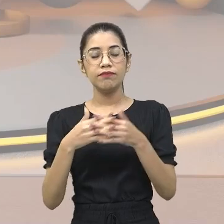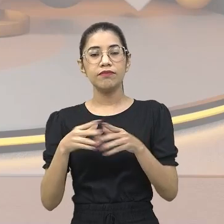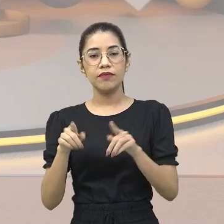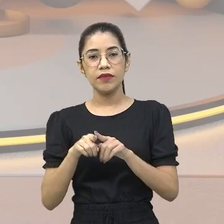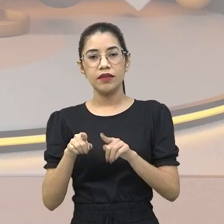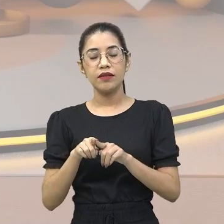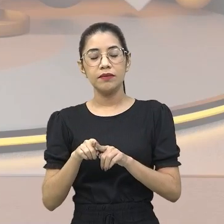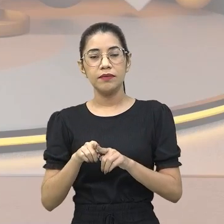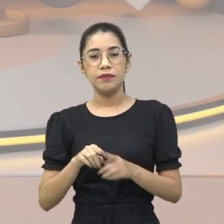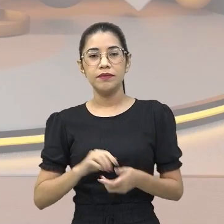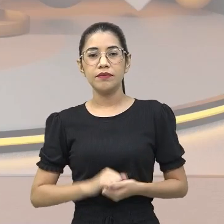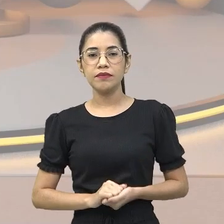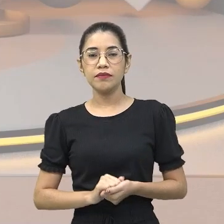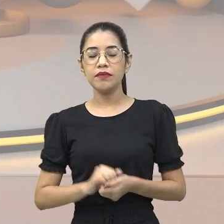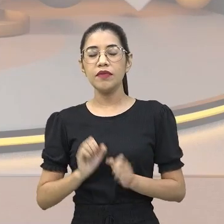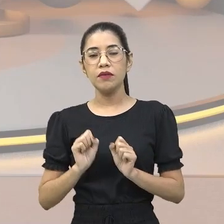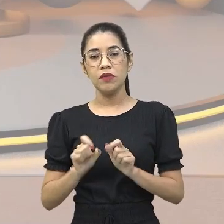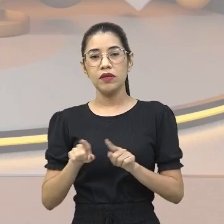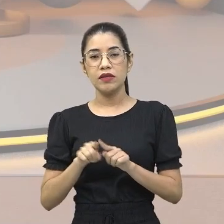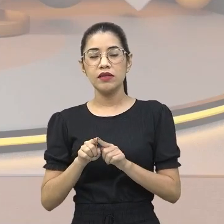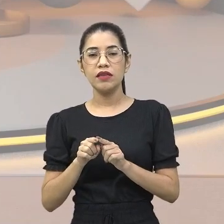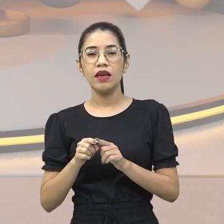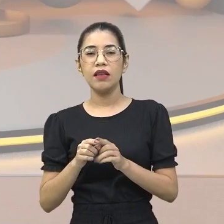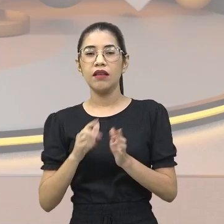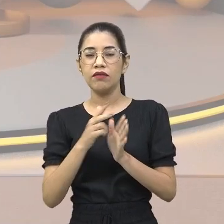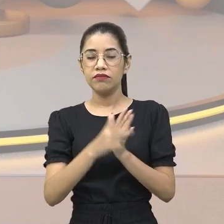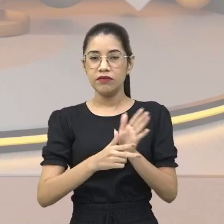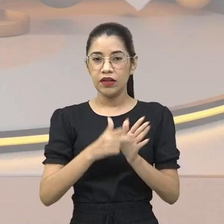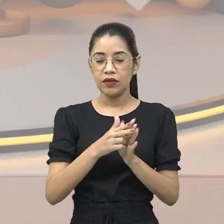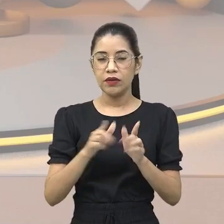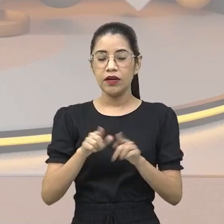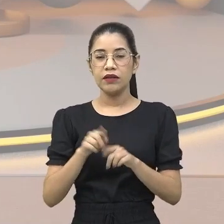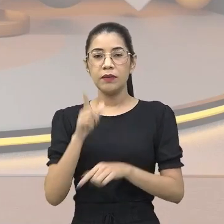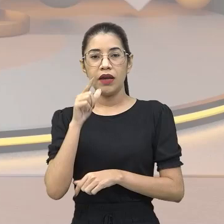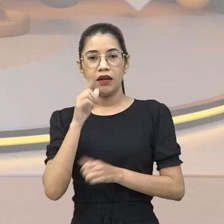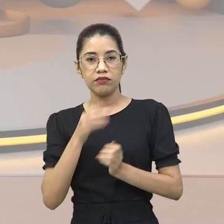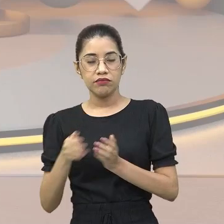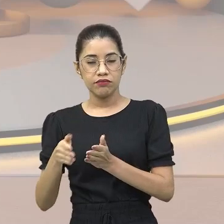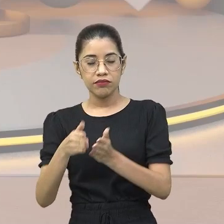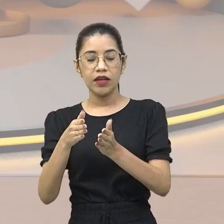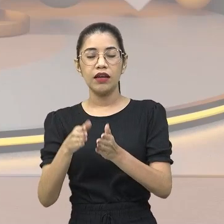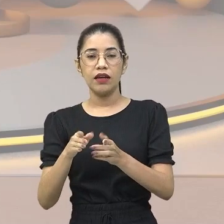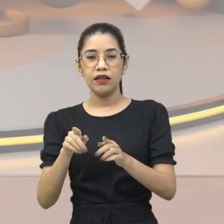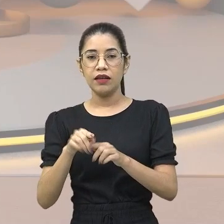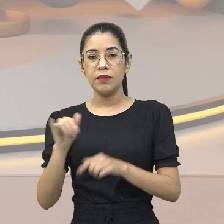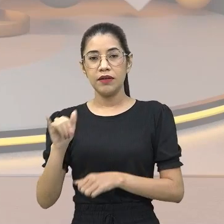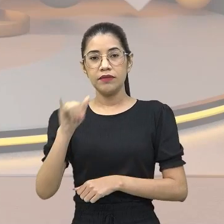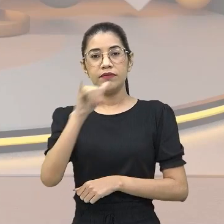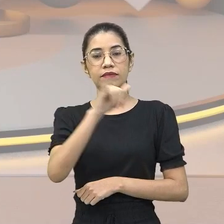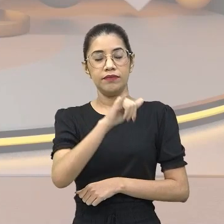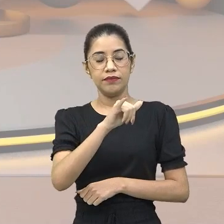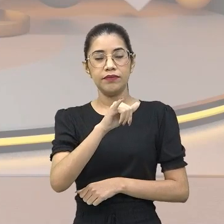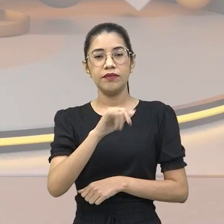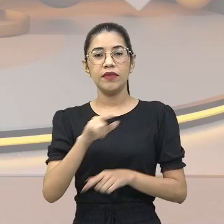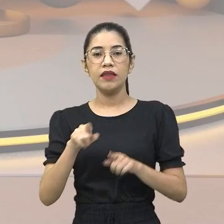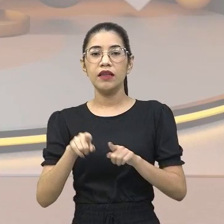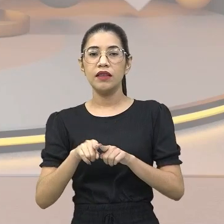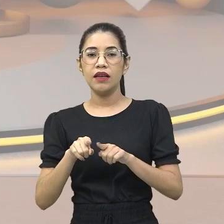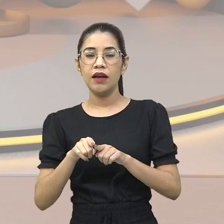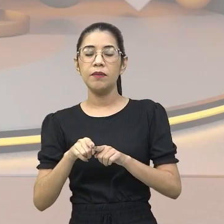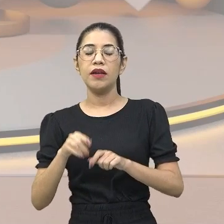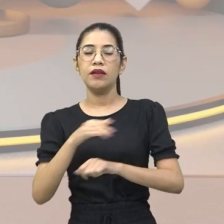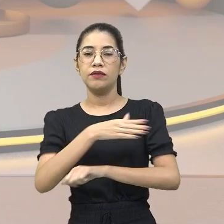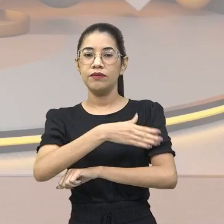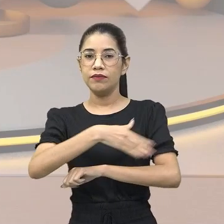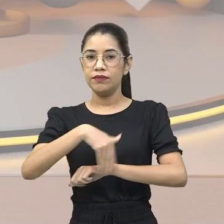modal né Ferroviário hidroviário o aéreo temos também aí o rodoviário